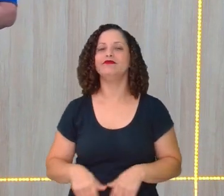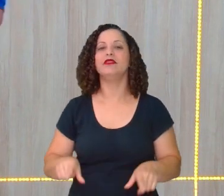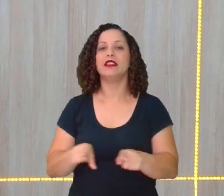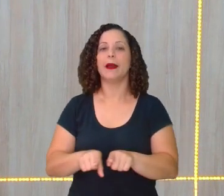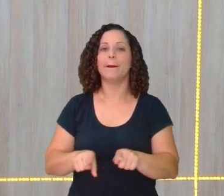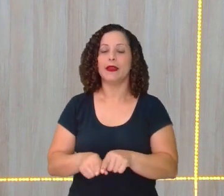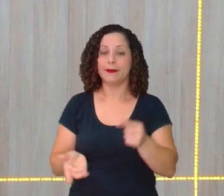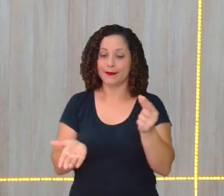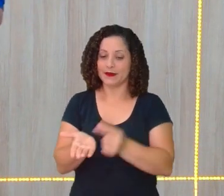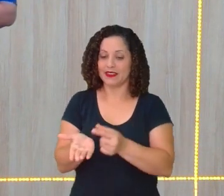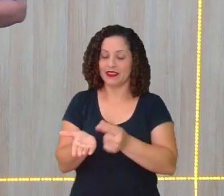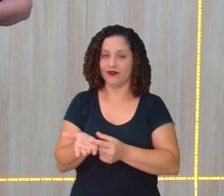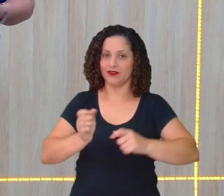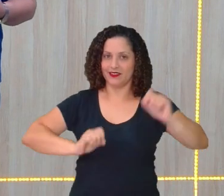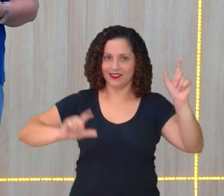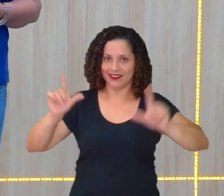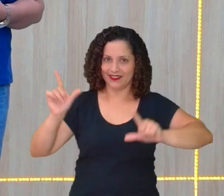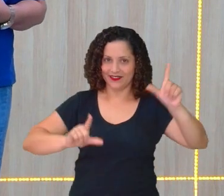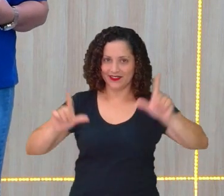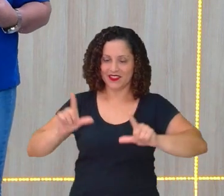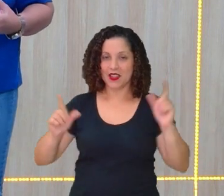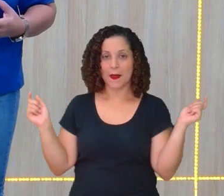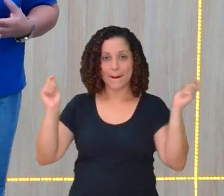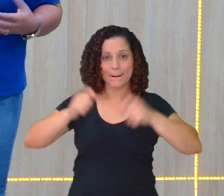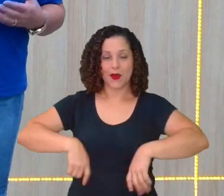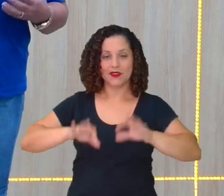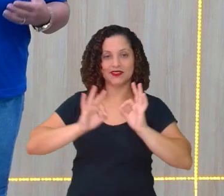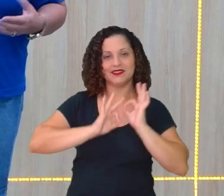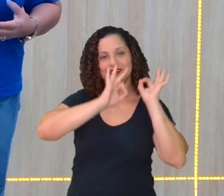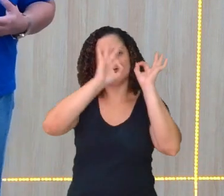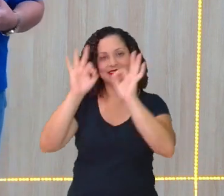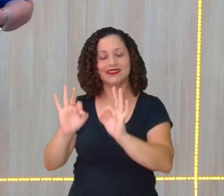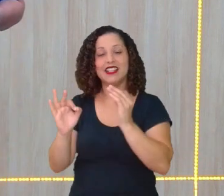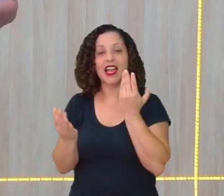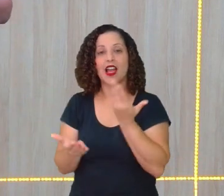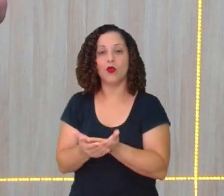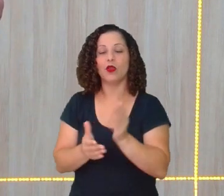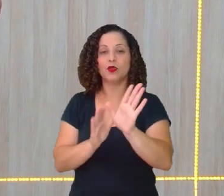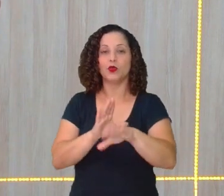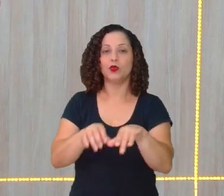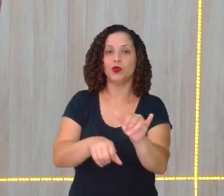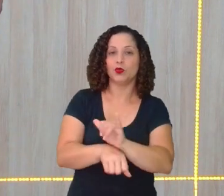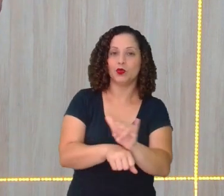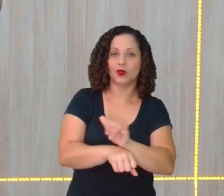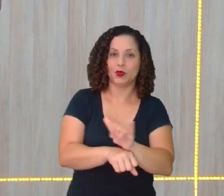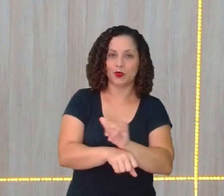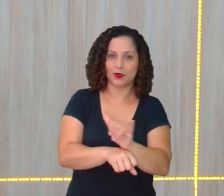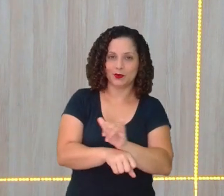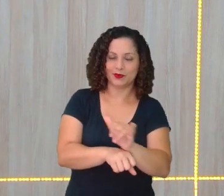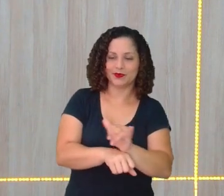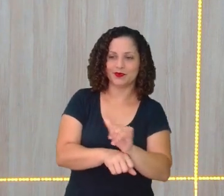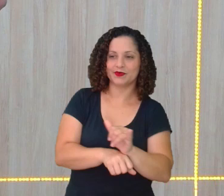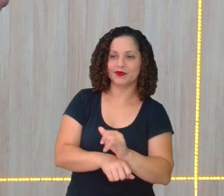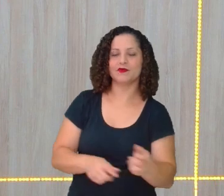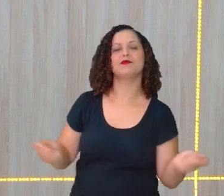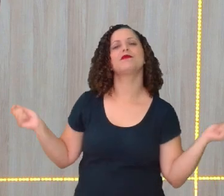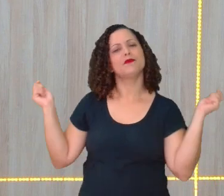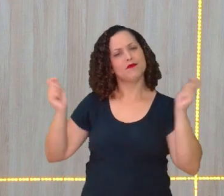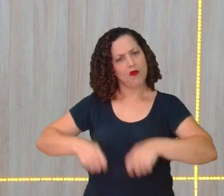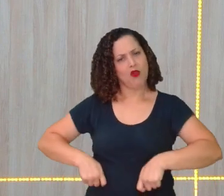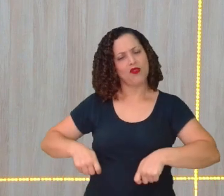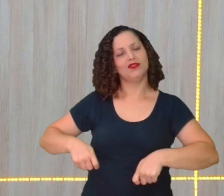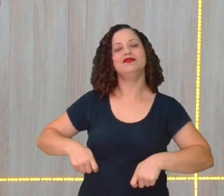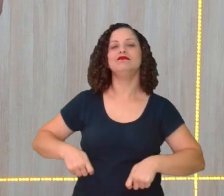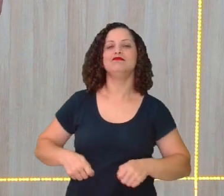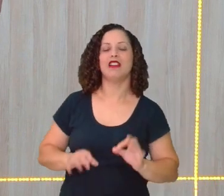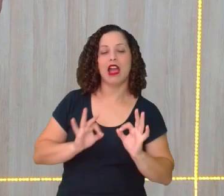aplicativo, vocês também poderão ver as nossas aulas através aí do YouTube. No YouTube, pessoal, vocês podem, né,